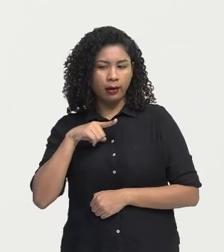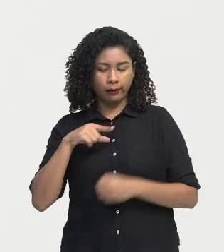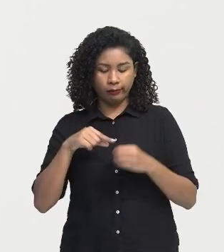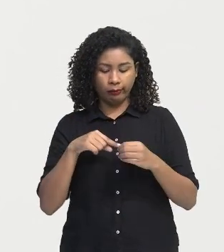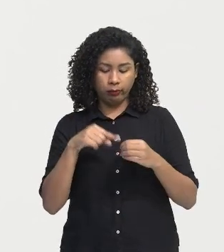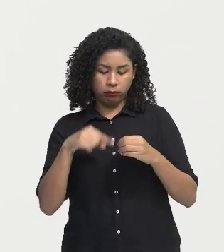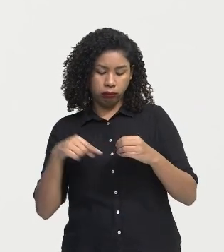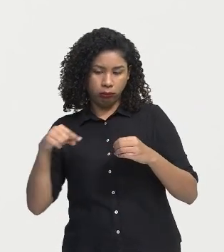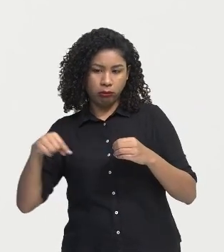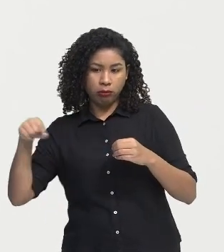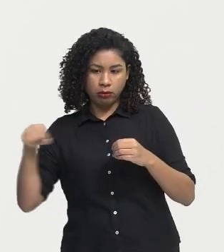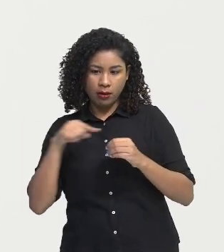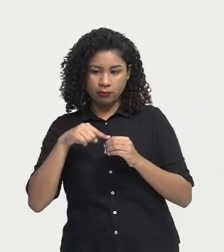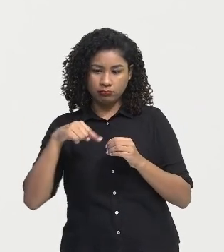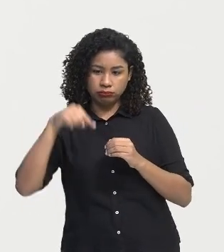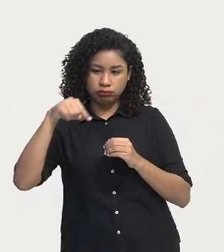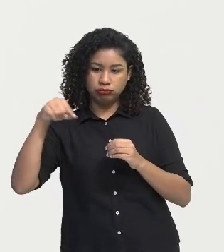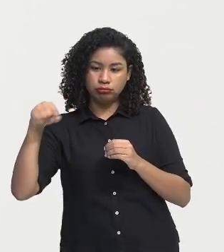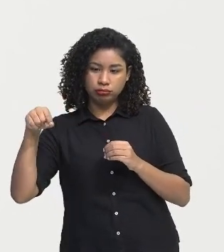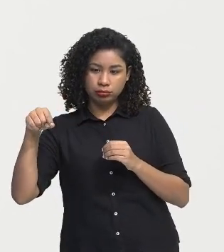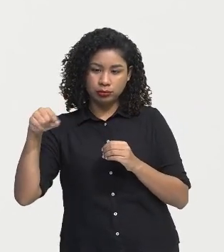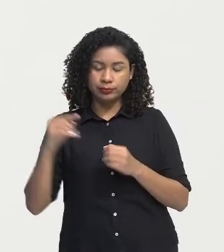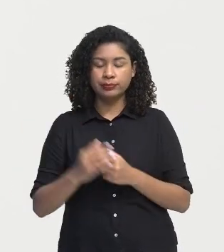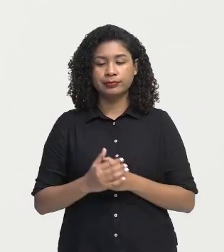gente observa aqui na nossa imagem,